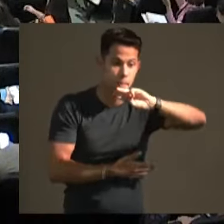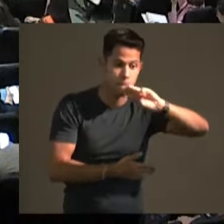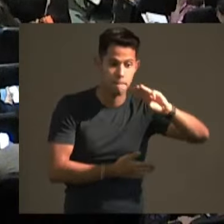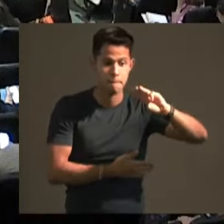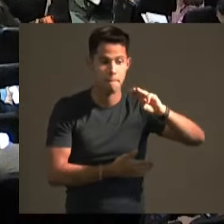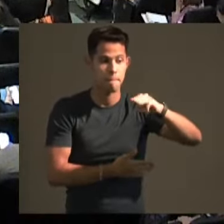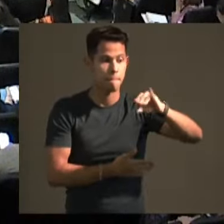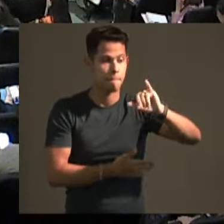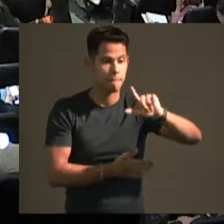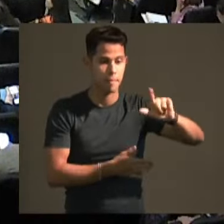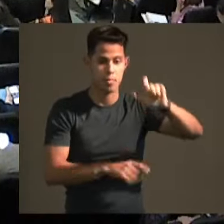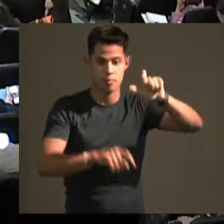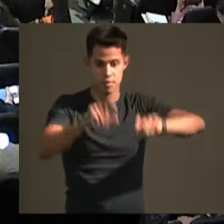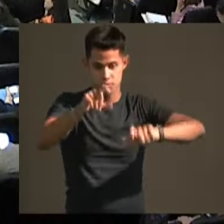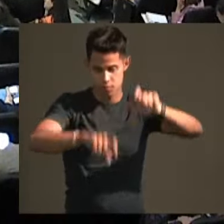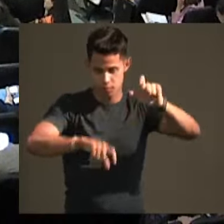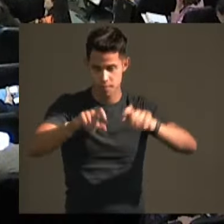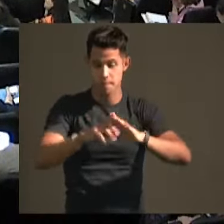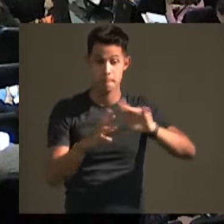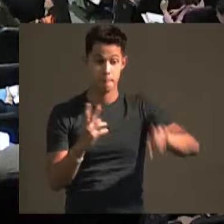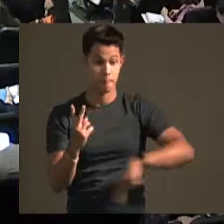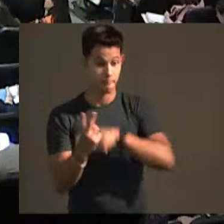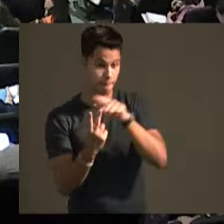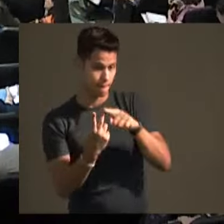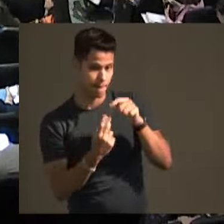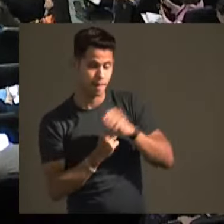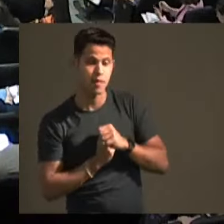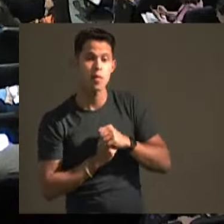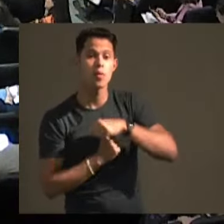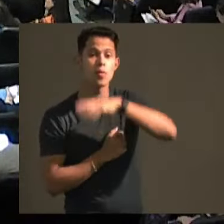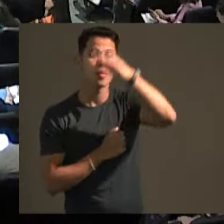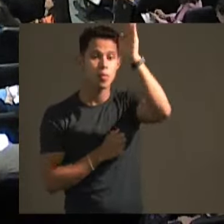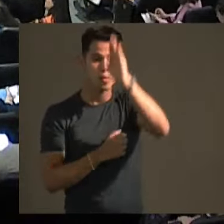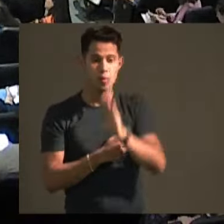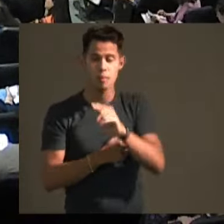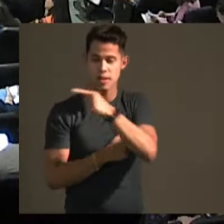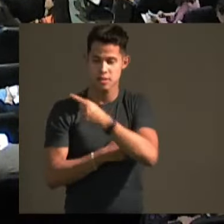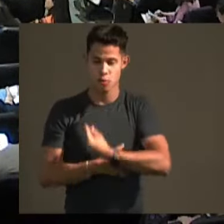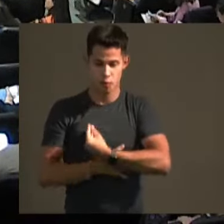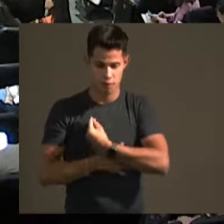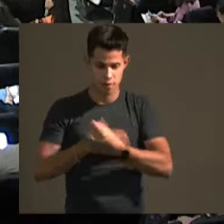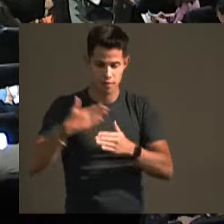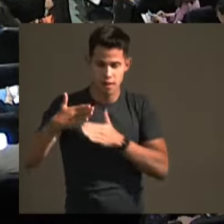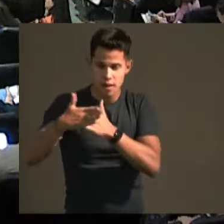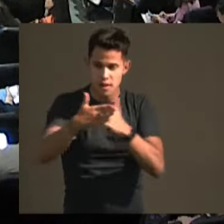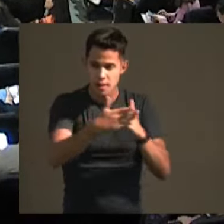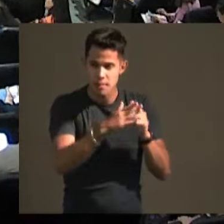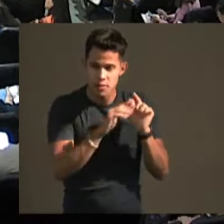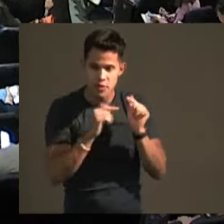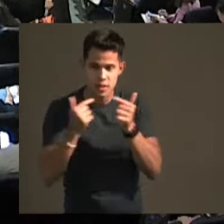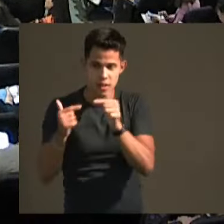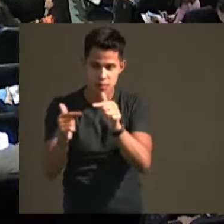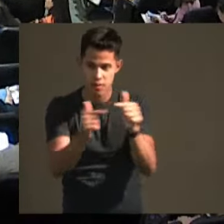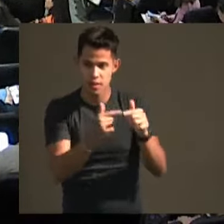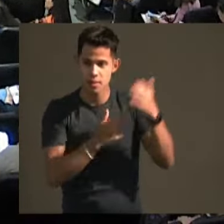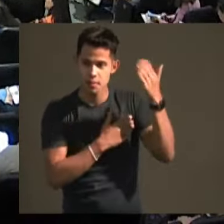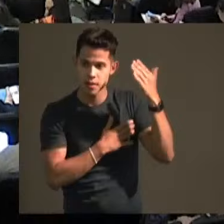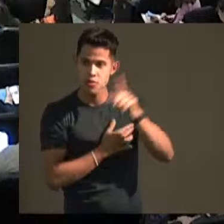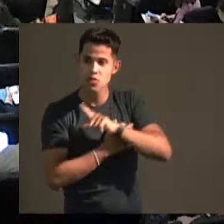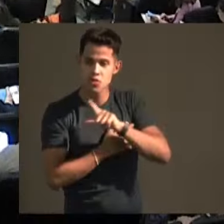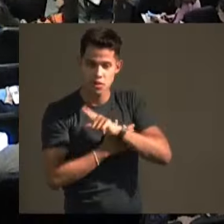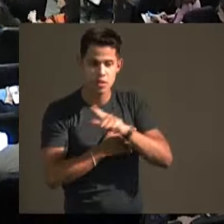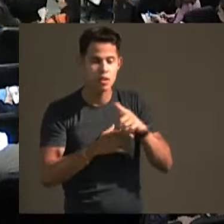uma leva. E outro, no Brasil sem viver sem limite, havia uma ferramenta bem interessante,